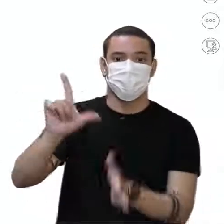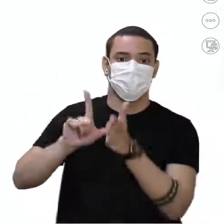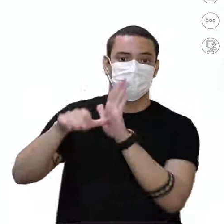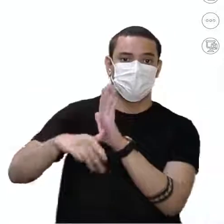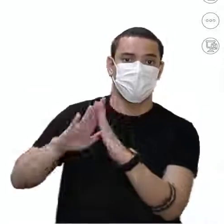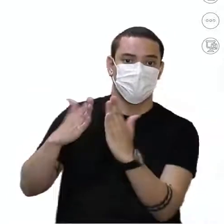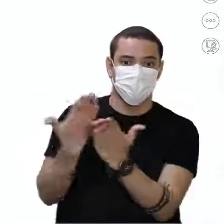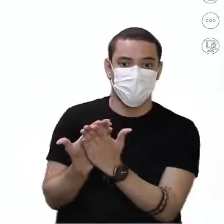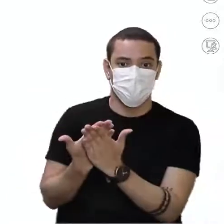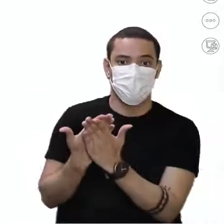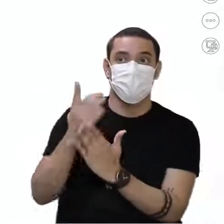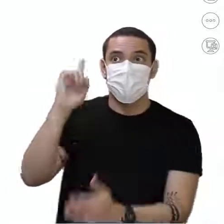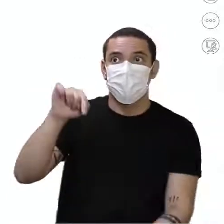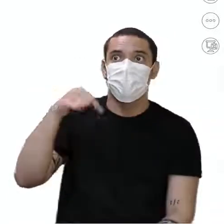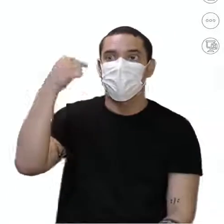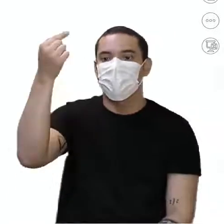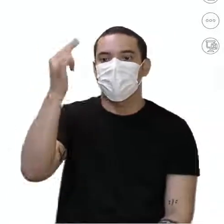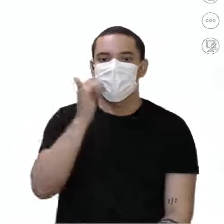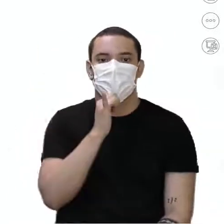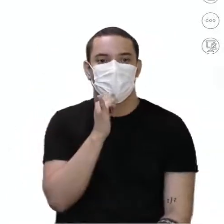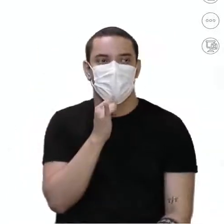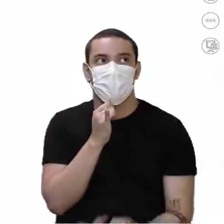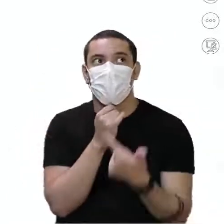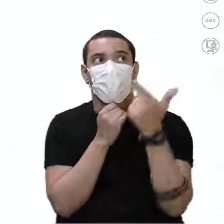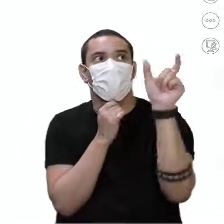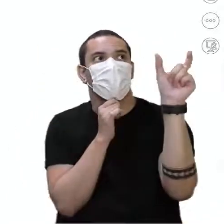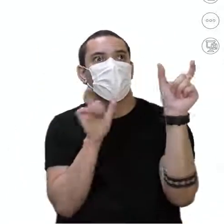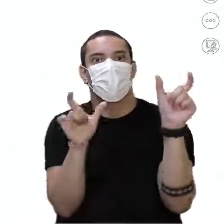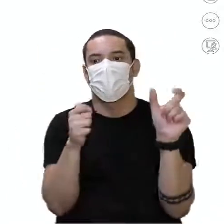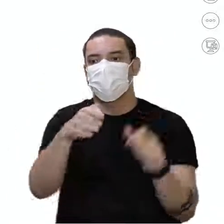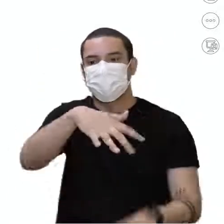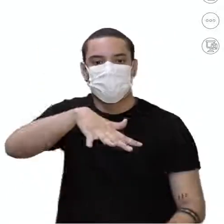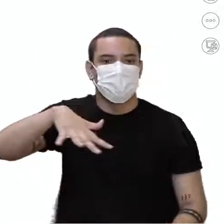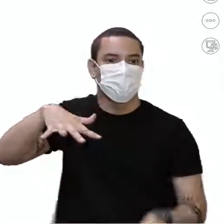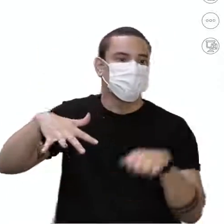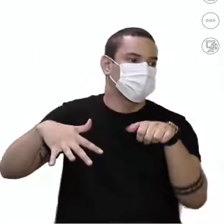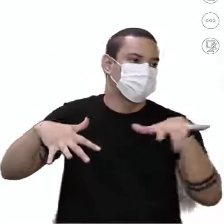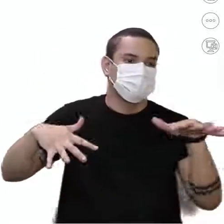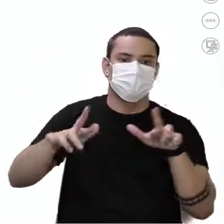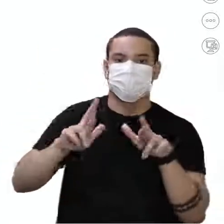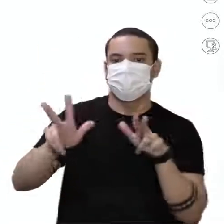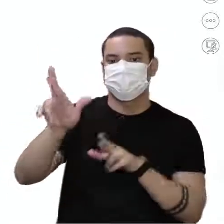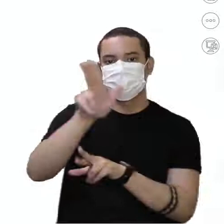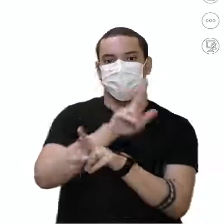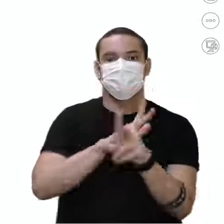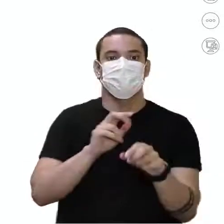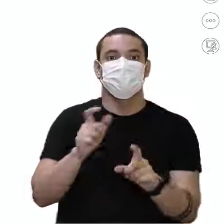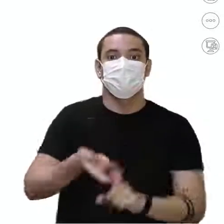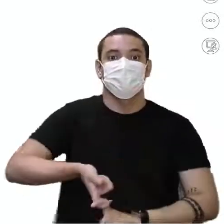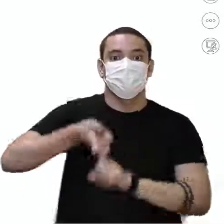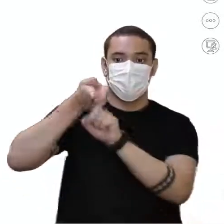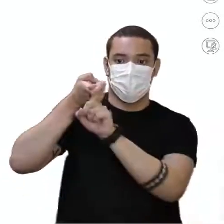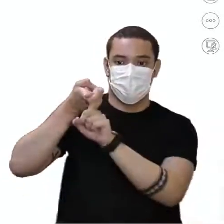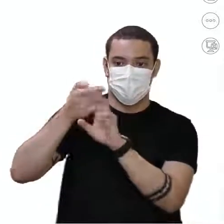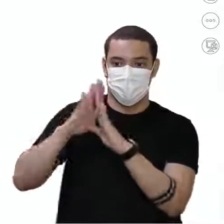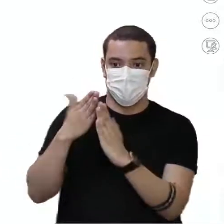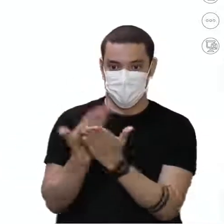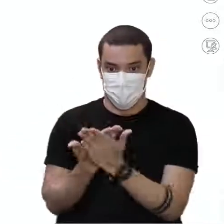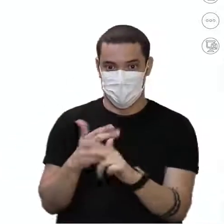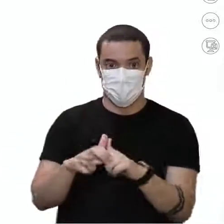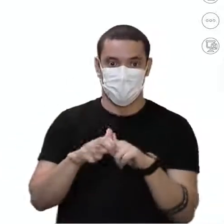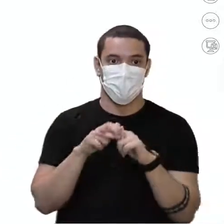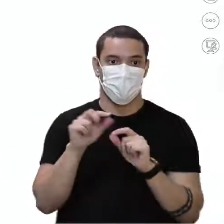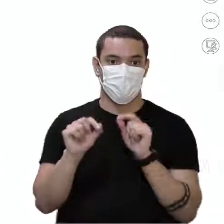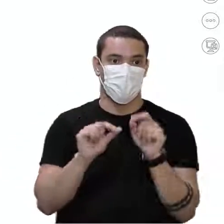A situação lá depois, no outro exemplo, no outro slide, vai ser suspenso da escola. Então, o que vai